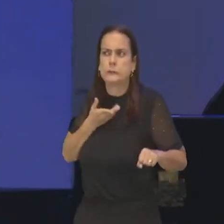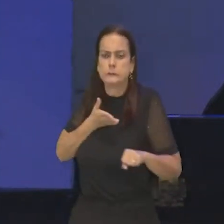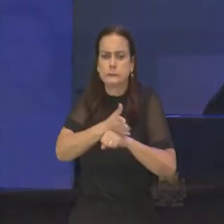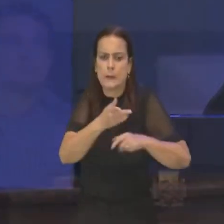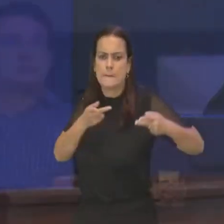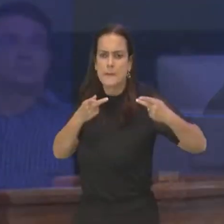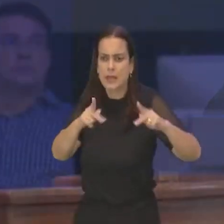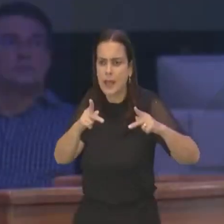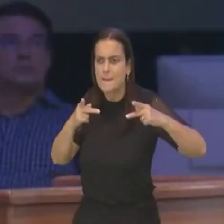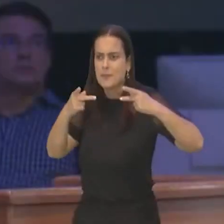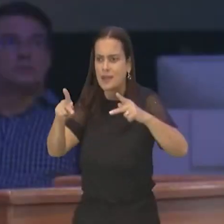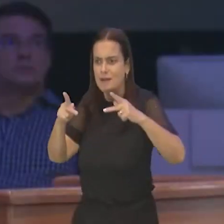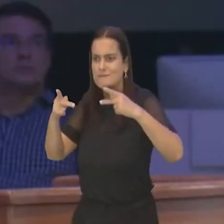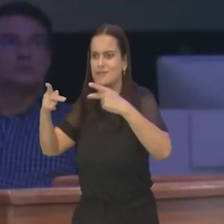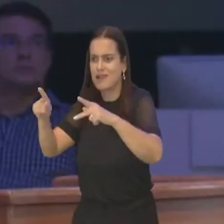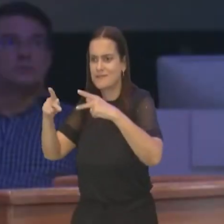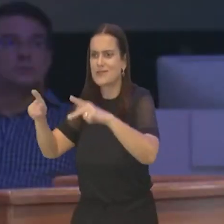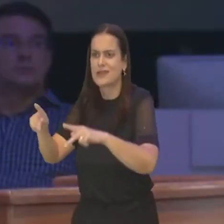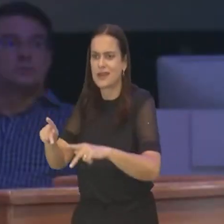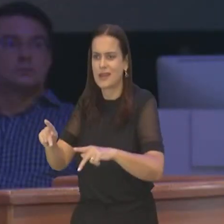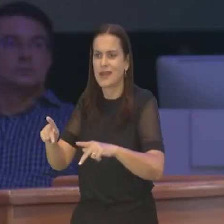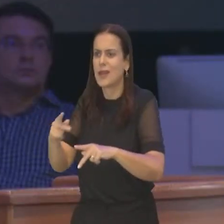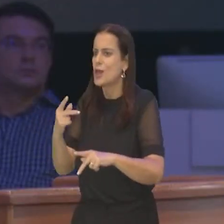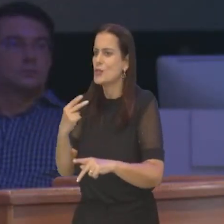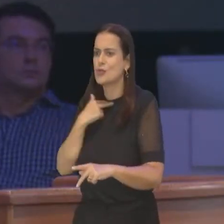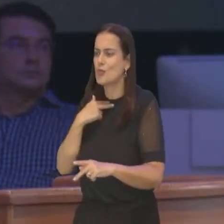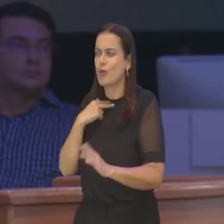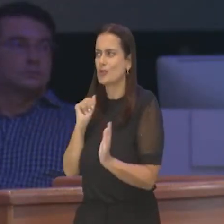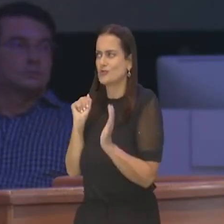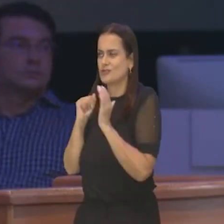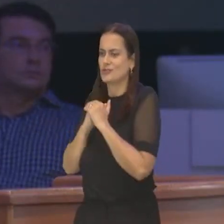precisamos repartir Cristo Jesus